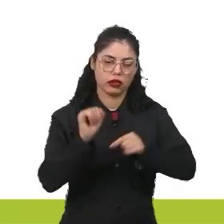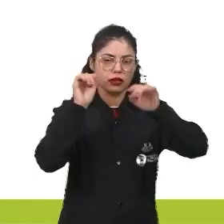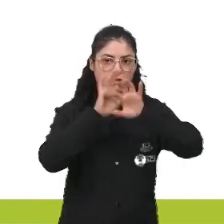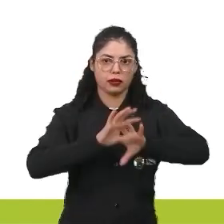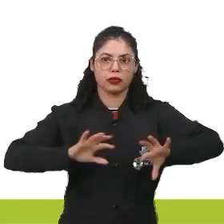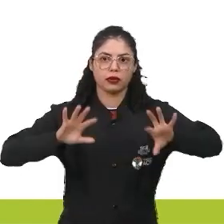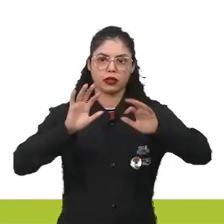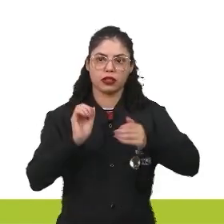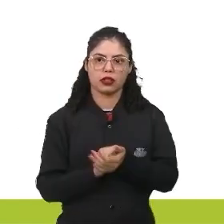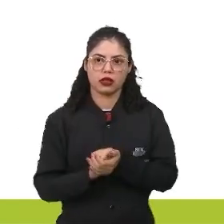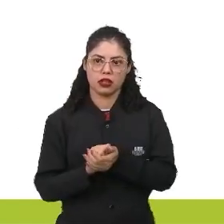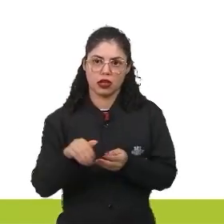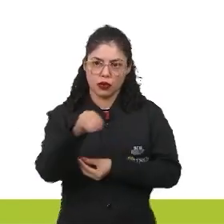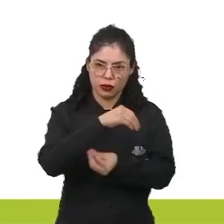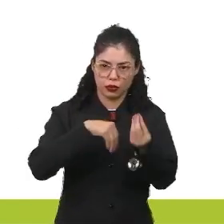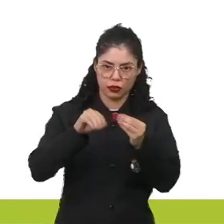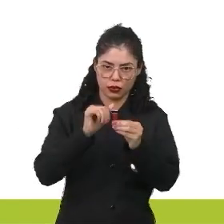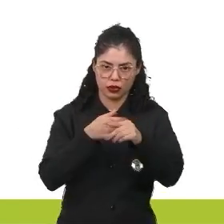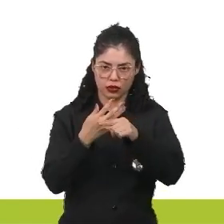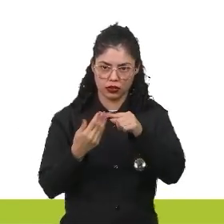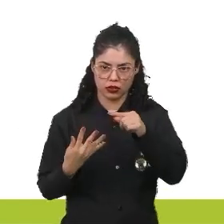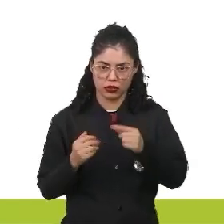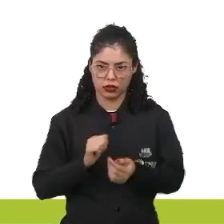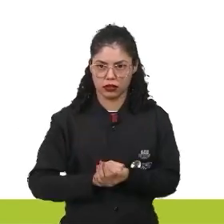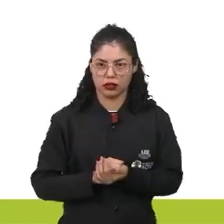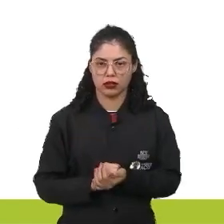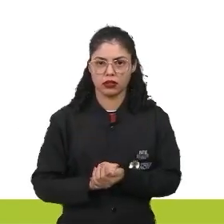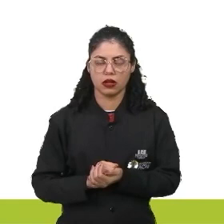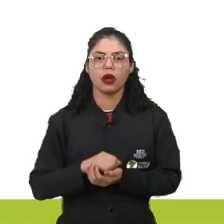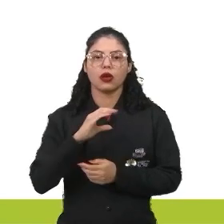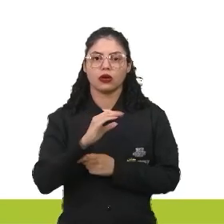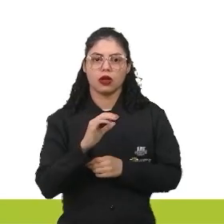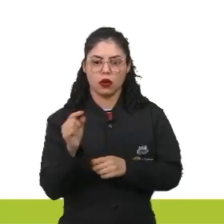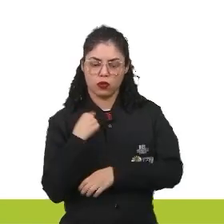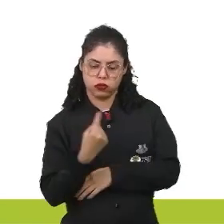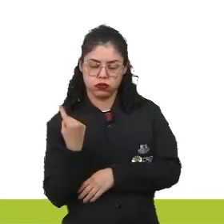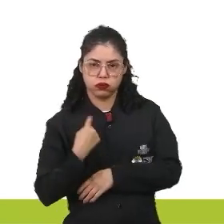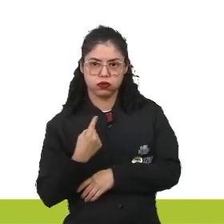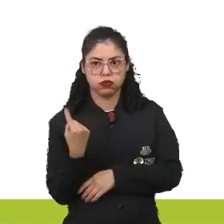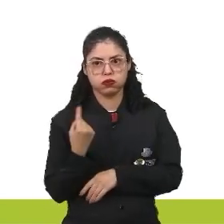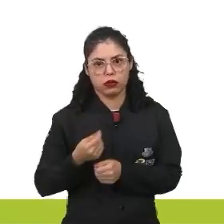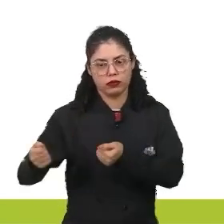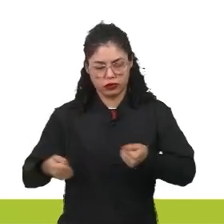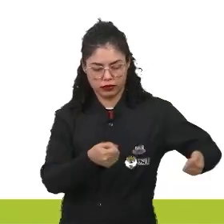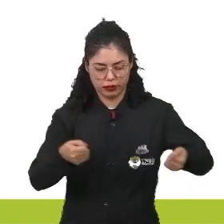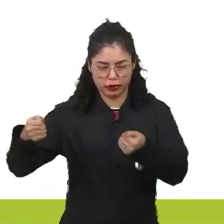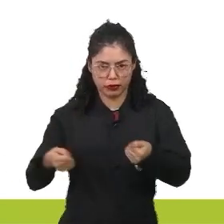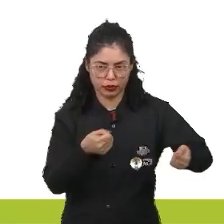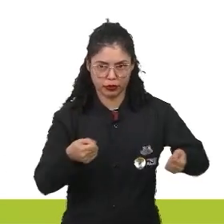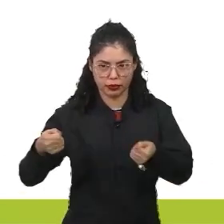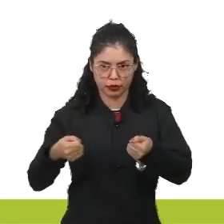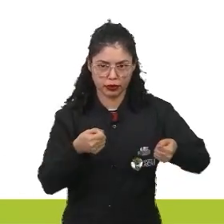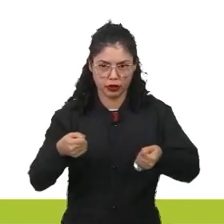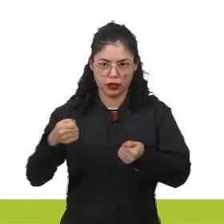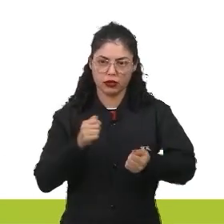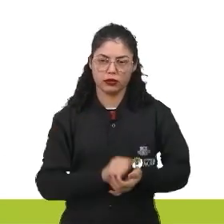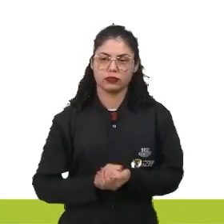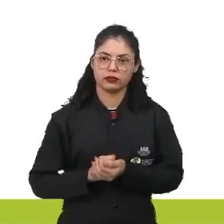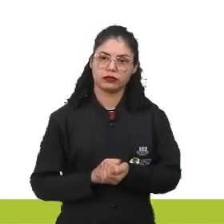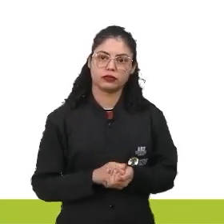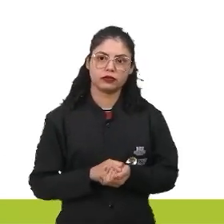ventilação, dissolução fracionada, centrifugação, peneiração, ou também pode ser chamado